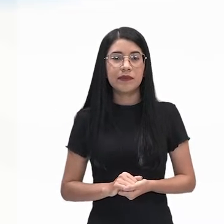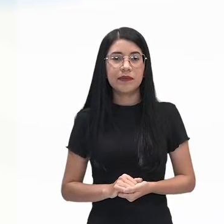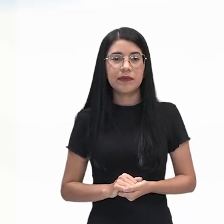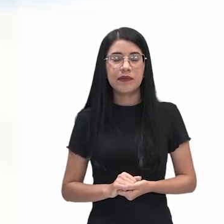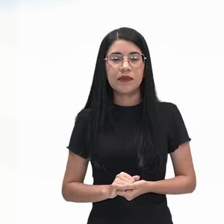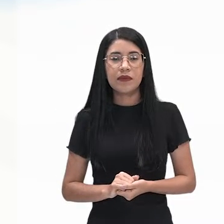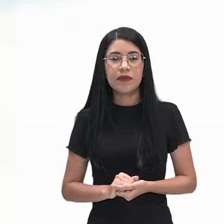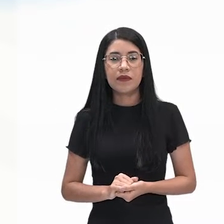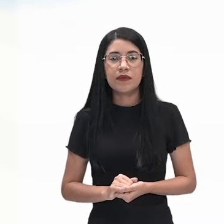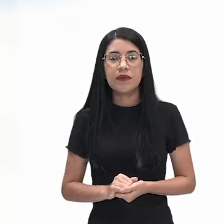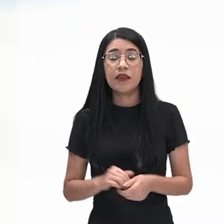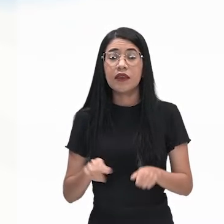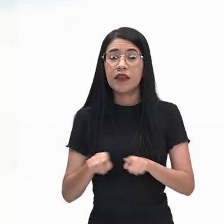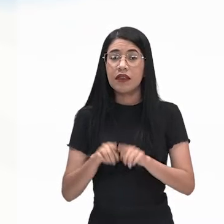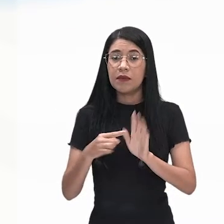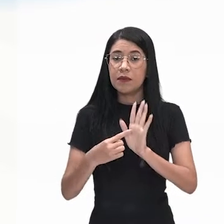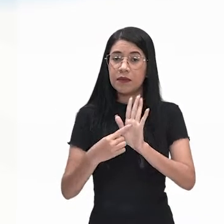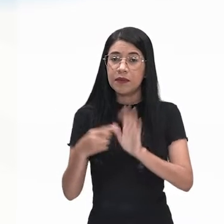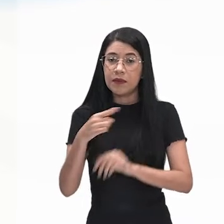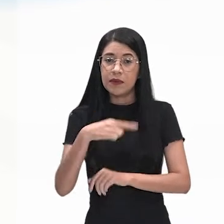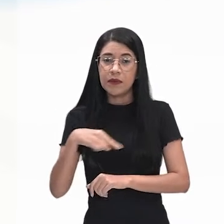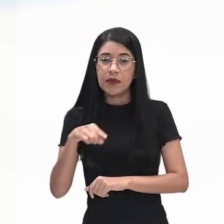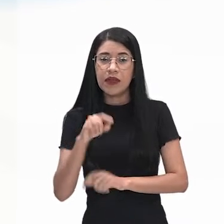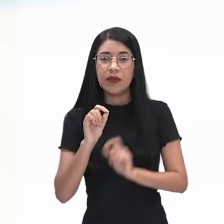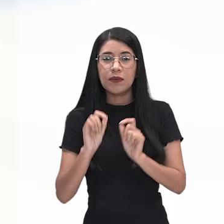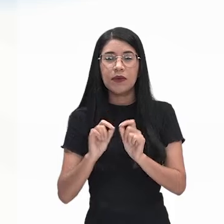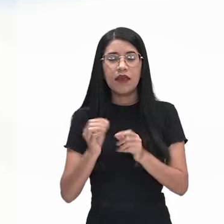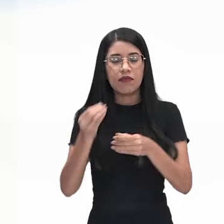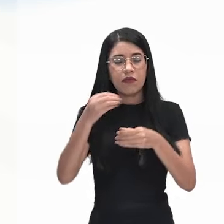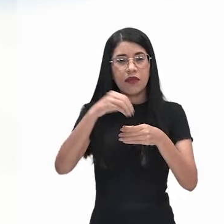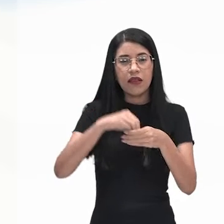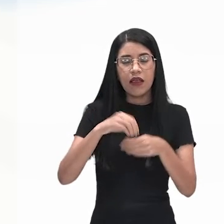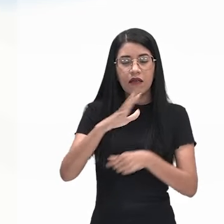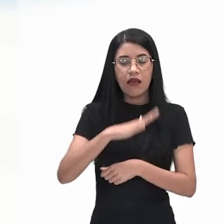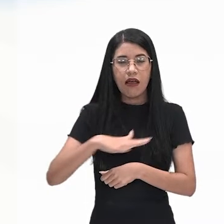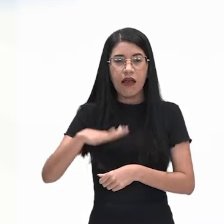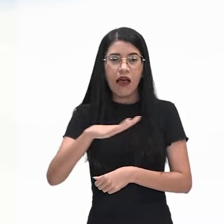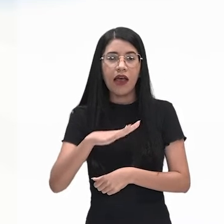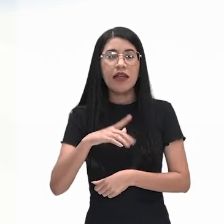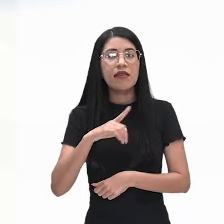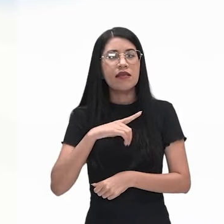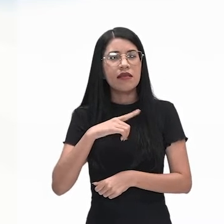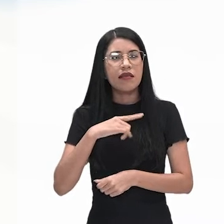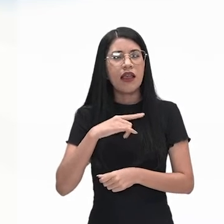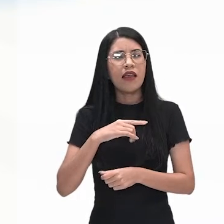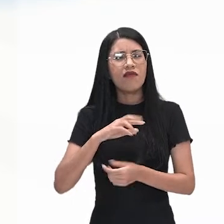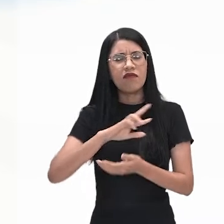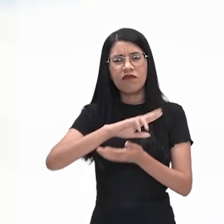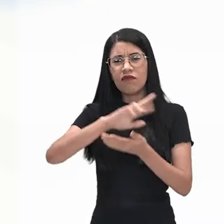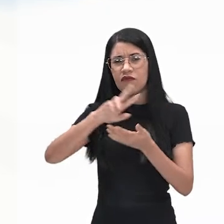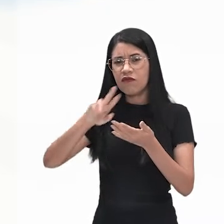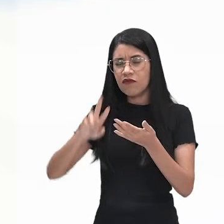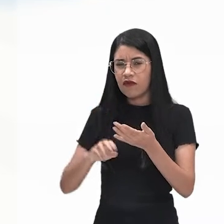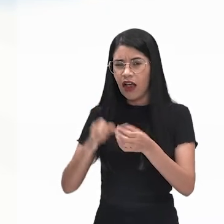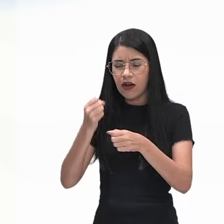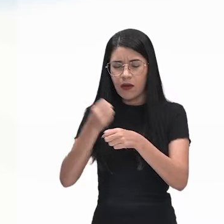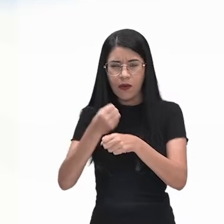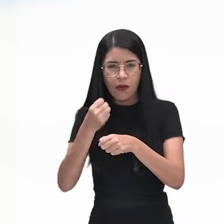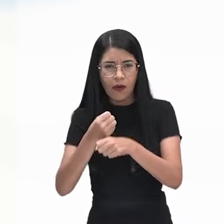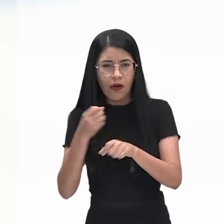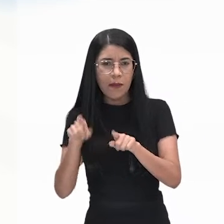Destaco também para vocês que compõe esse espaço geográfico o homem e todas as suas obras, tá? Bem como ali o